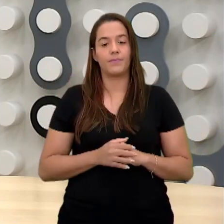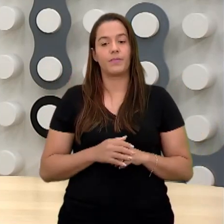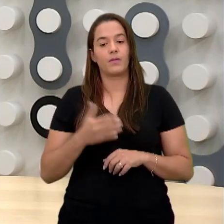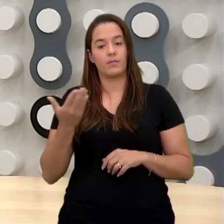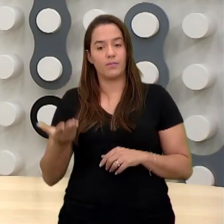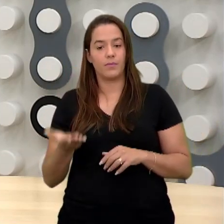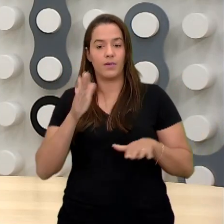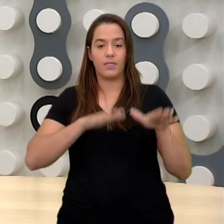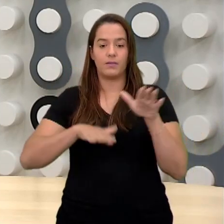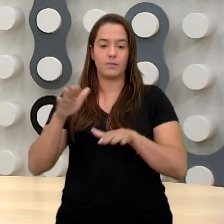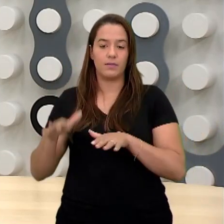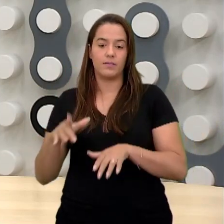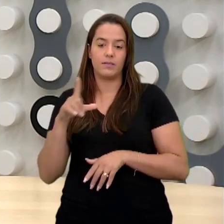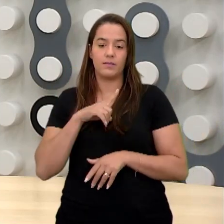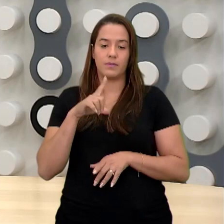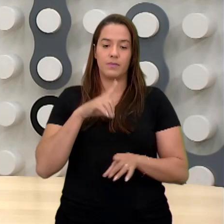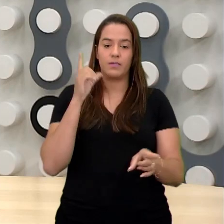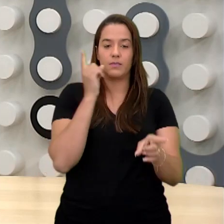faz esses encontros aí